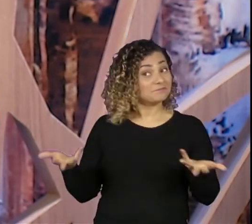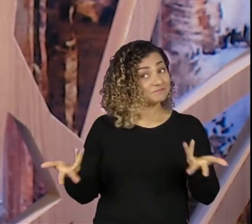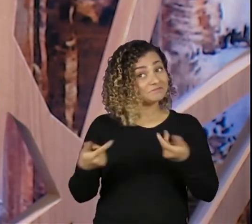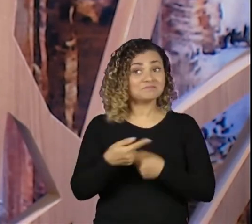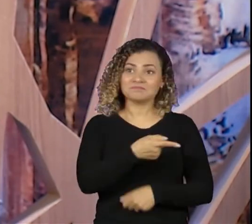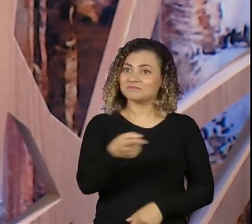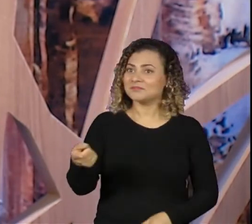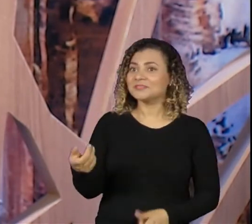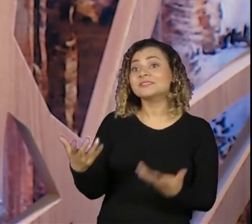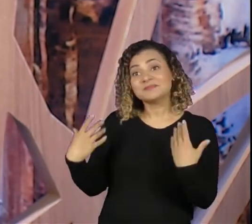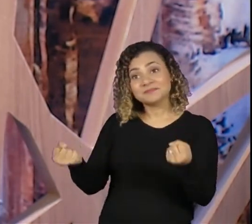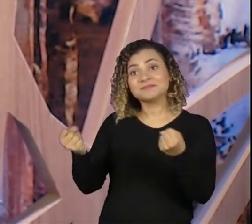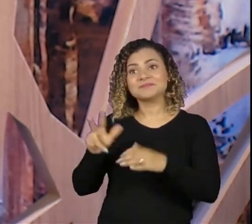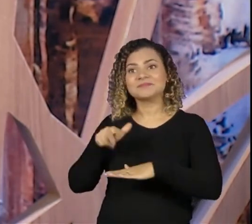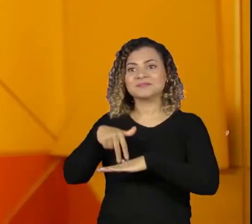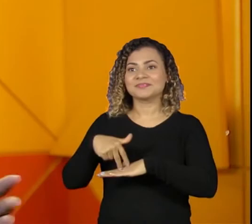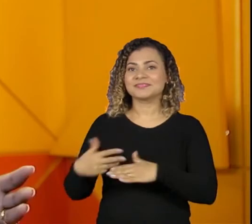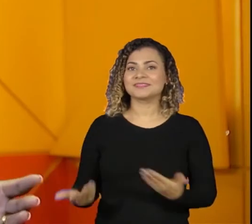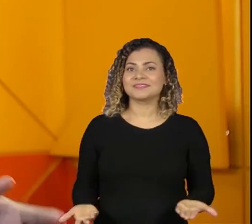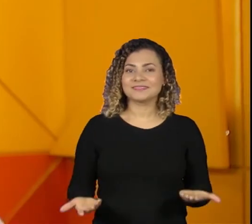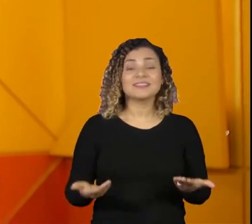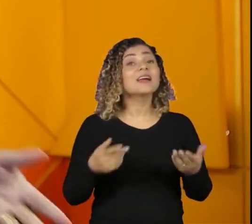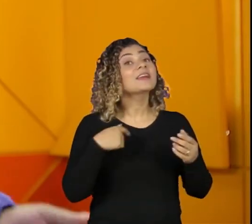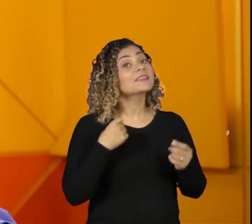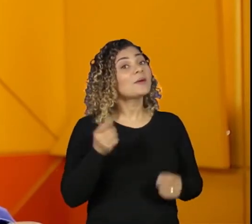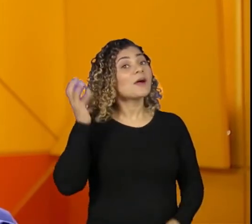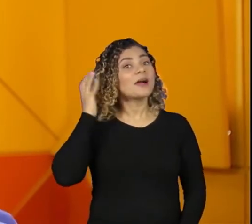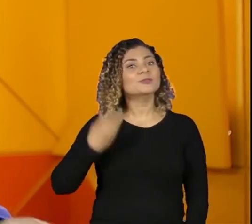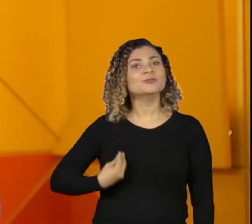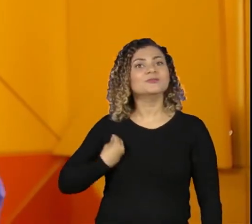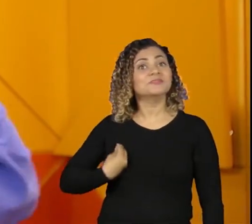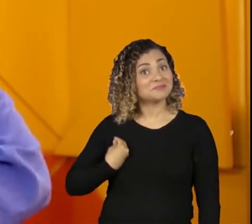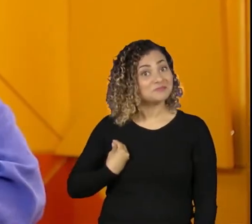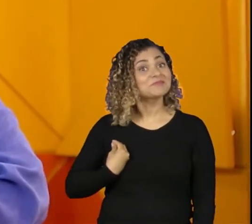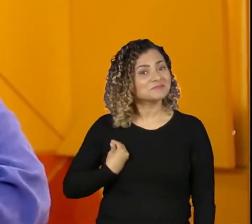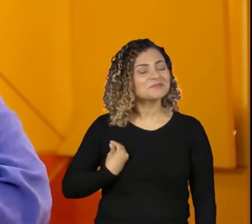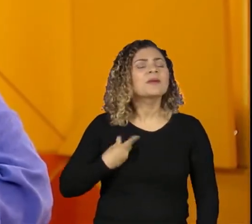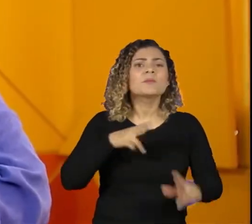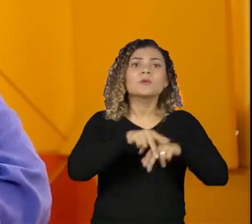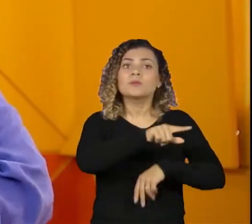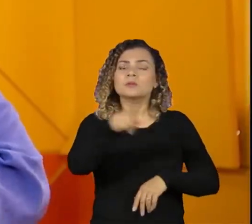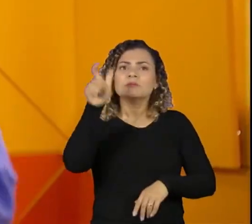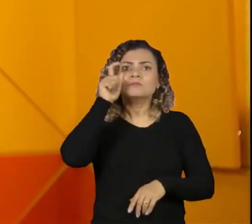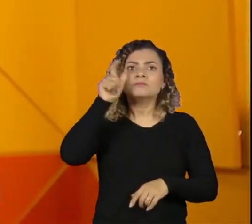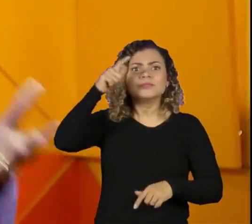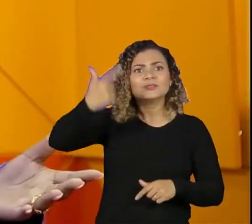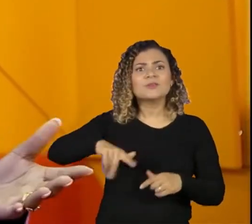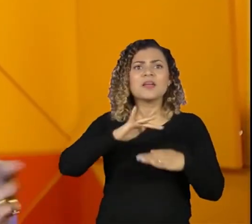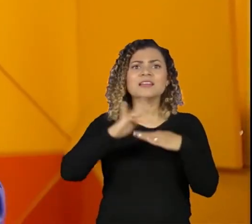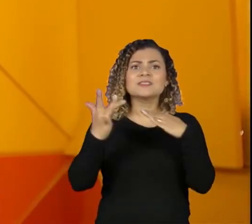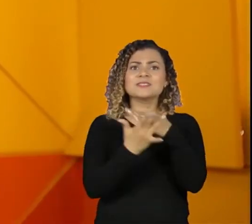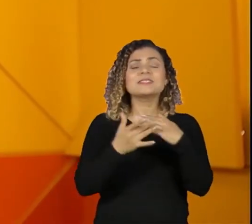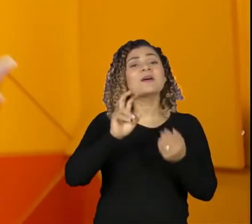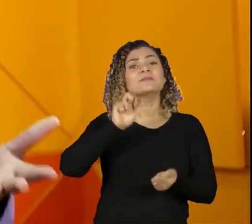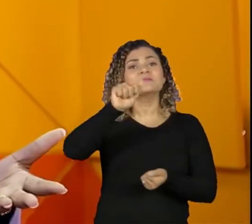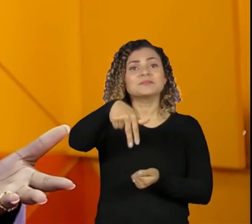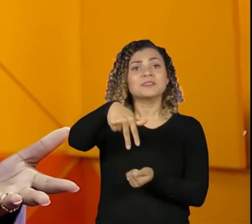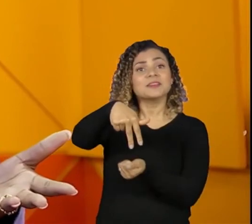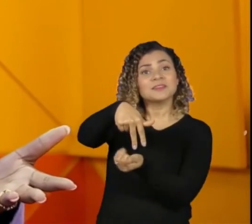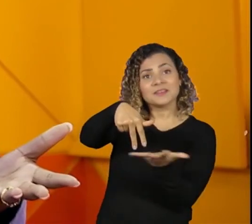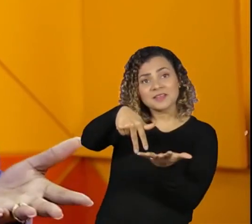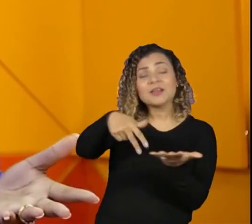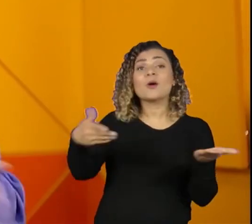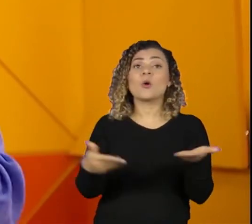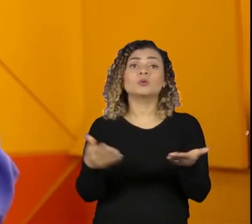escutar a rádio, não deixe de consumir notícias checadas, apuradas, com velocidade, de consumir também podcasts, que são outros